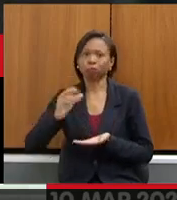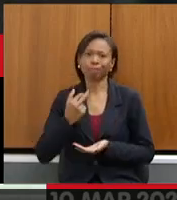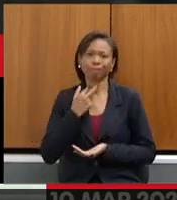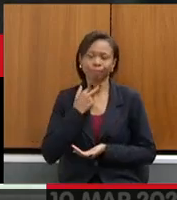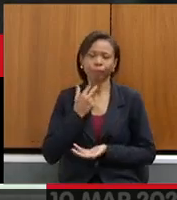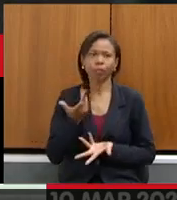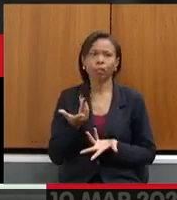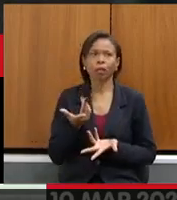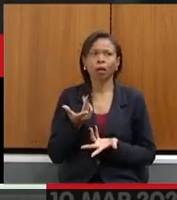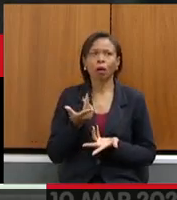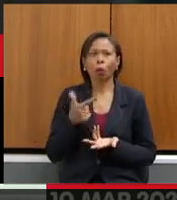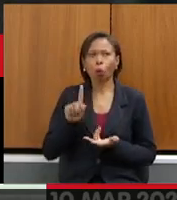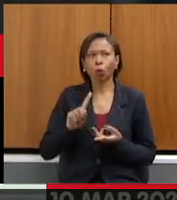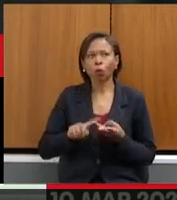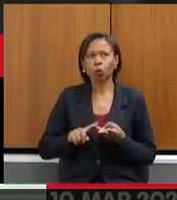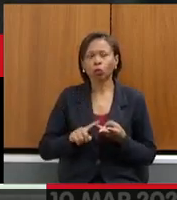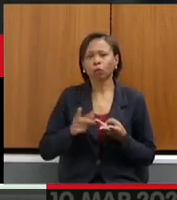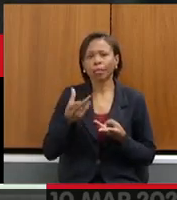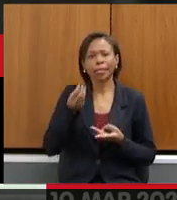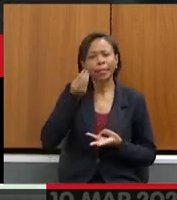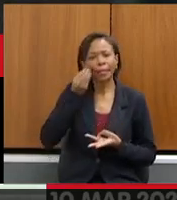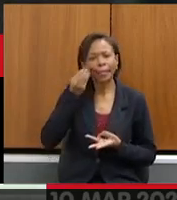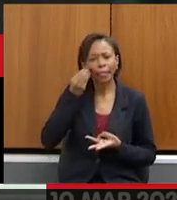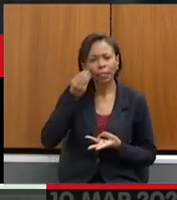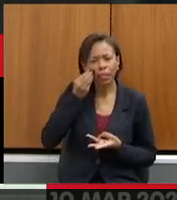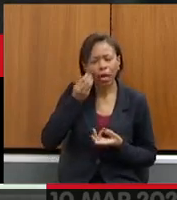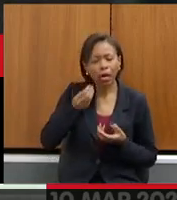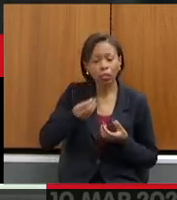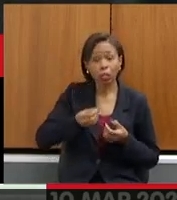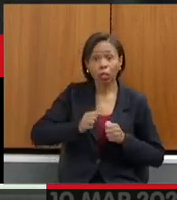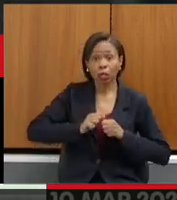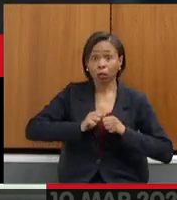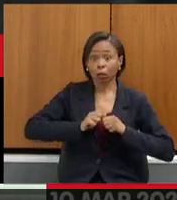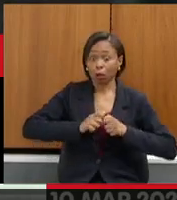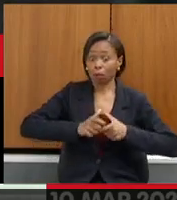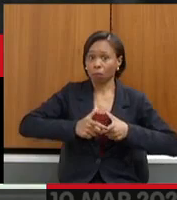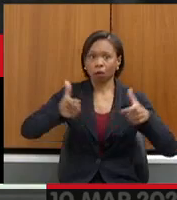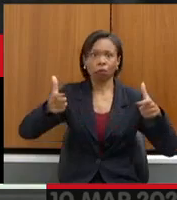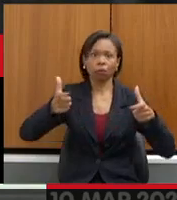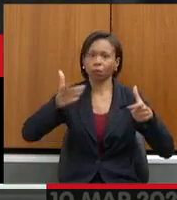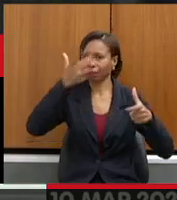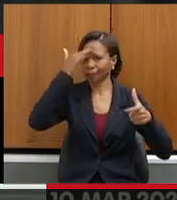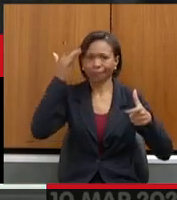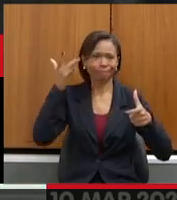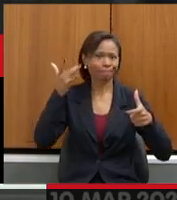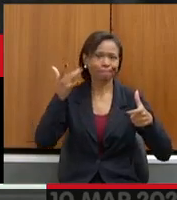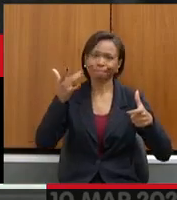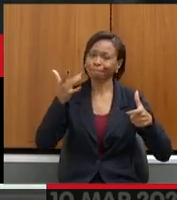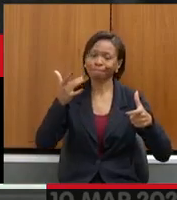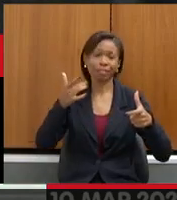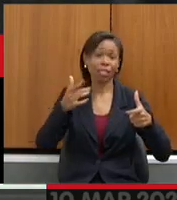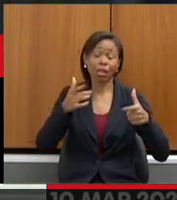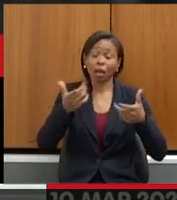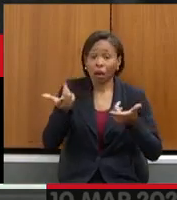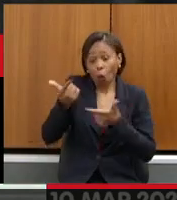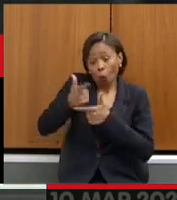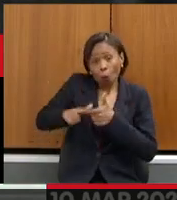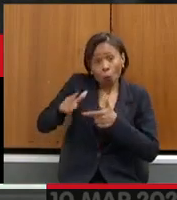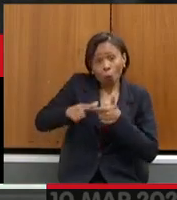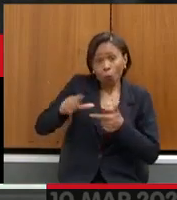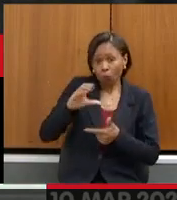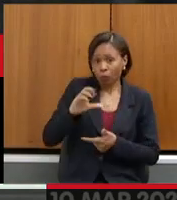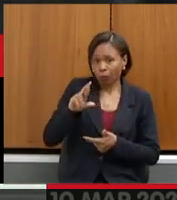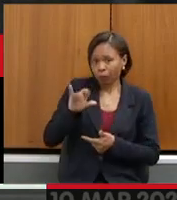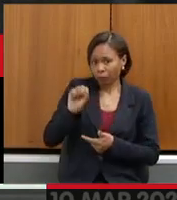é tem que um conceito sobre testagem massa mas essa crise mundial não acredita em Minas a crise mundial